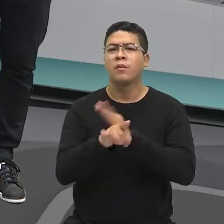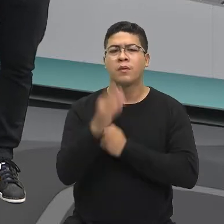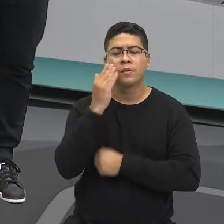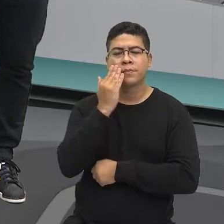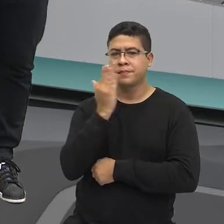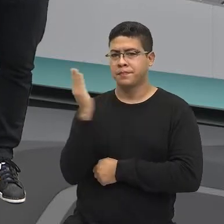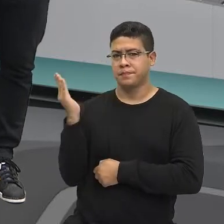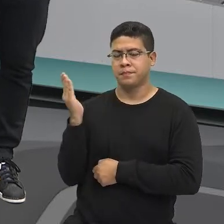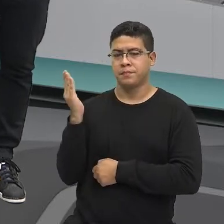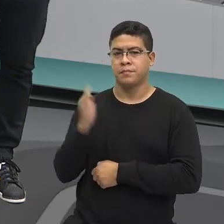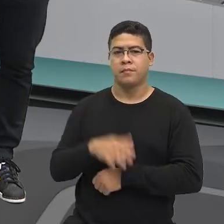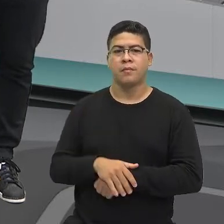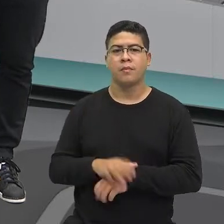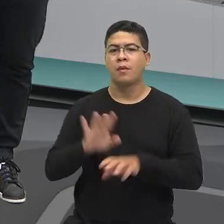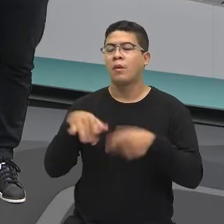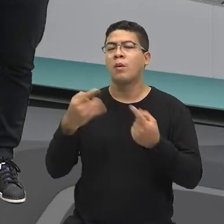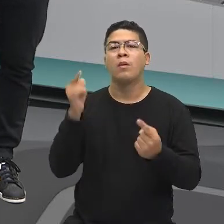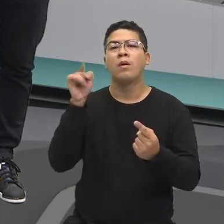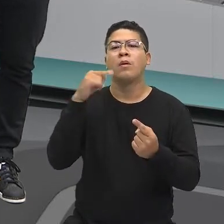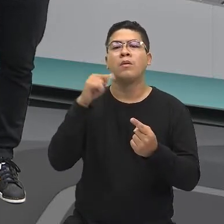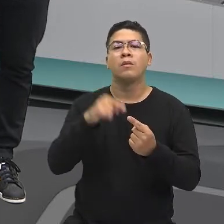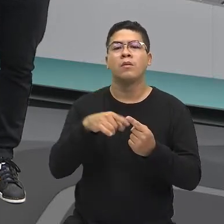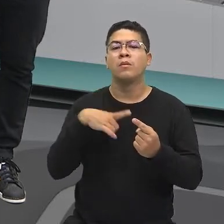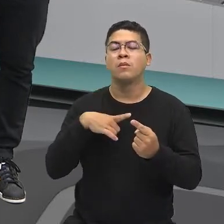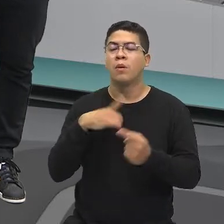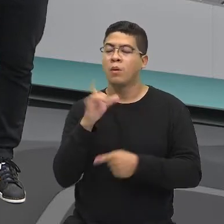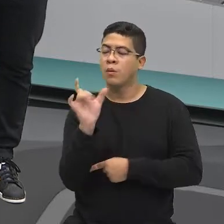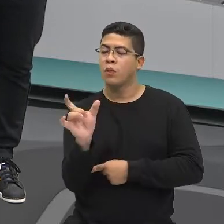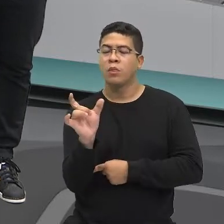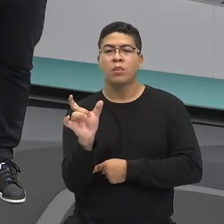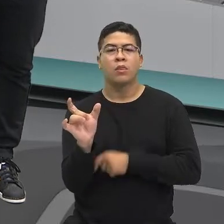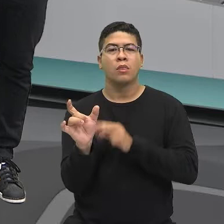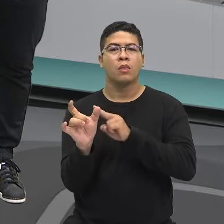aí, ó. Qual é a função da palavra novo,